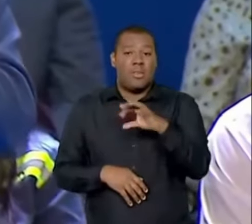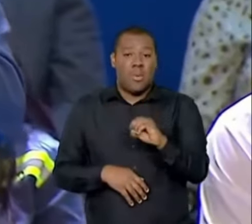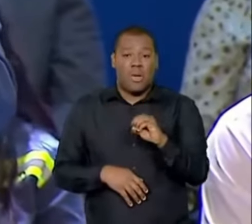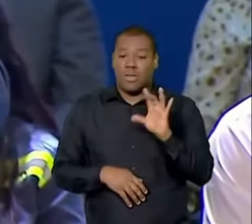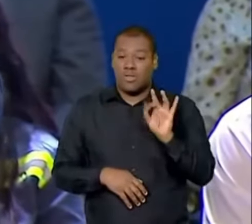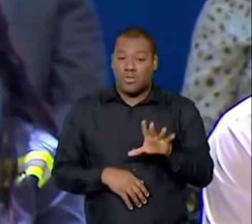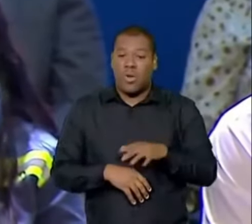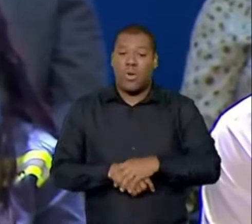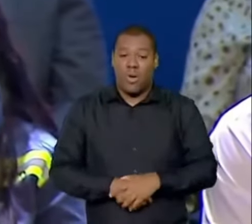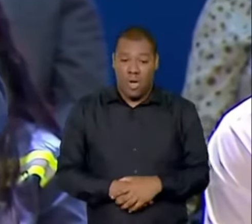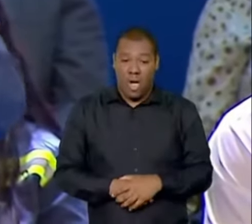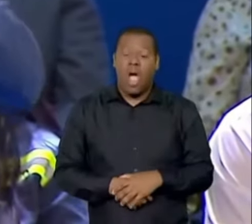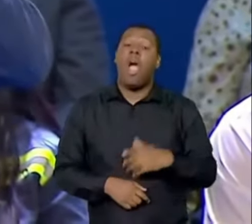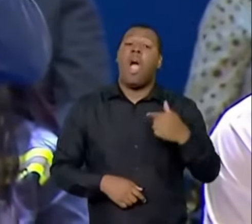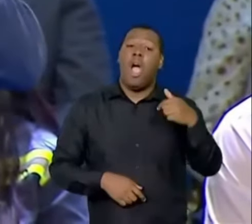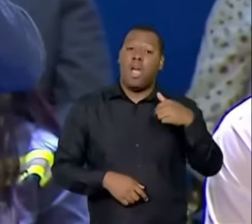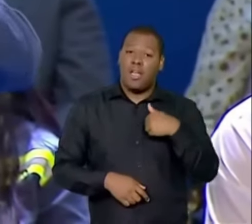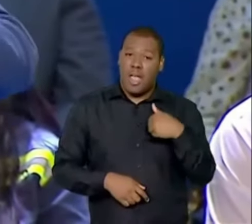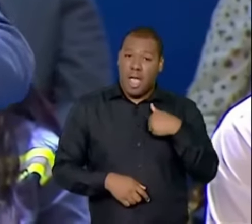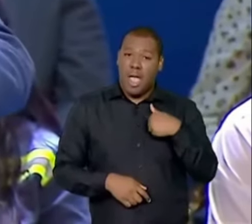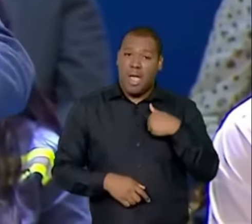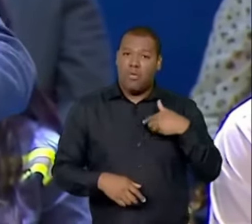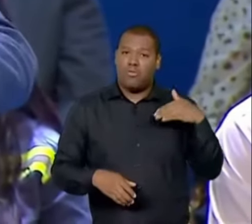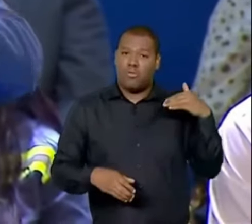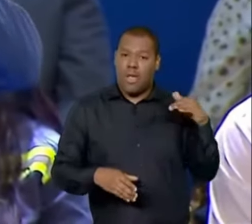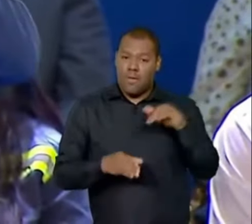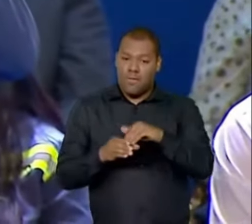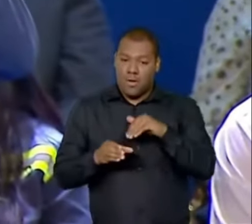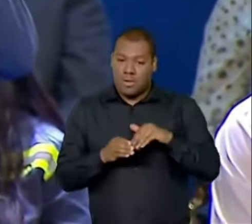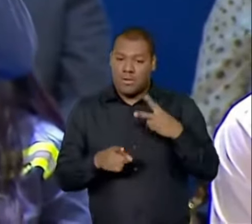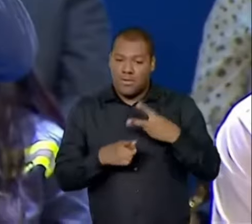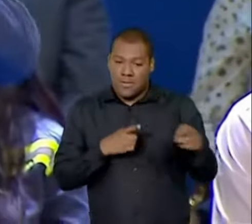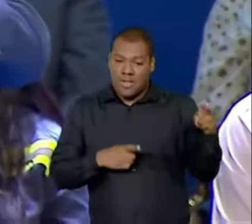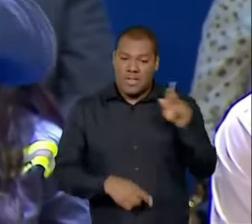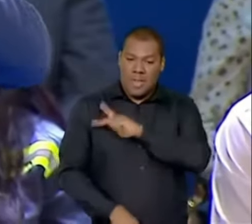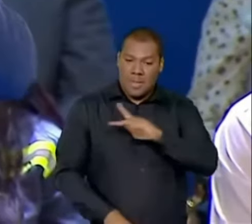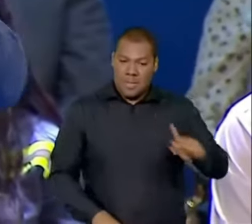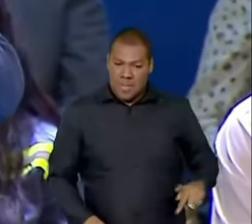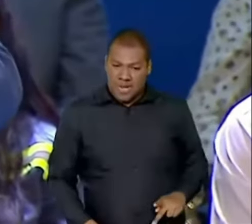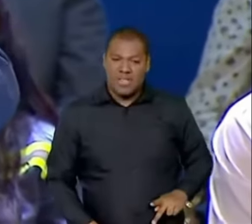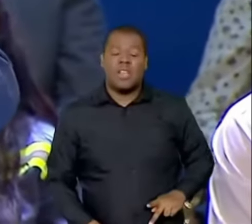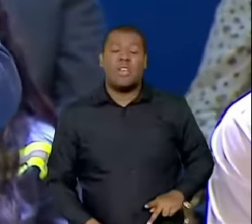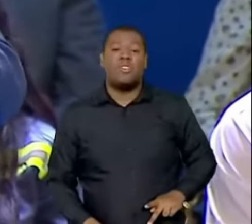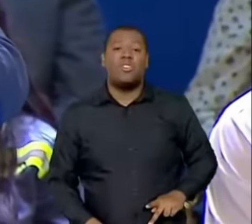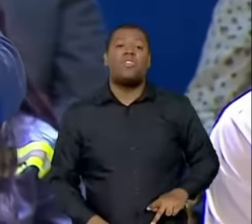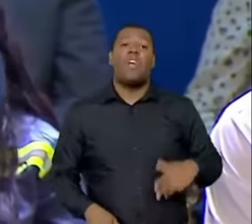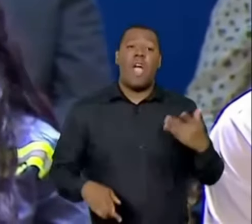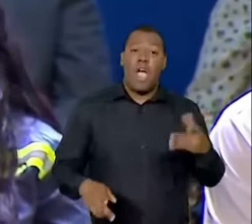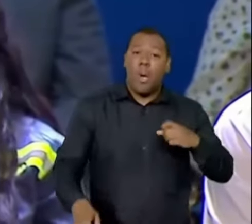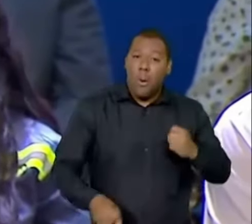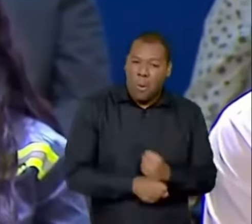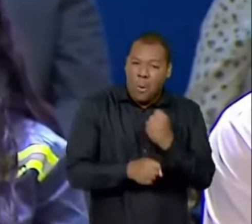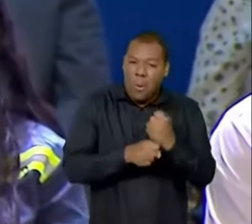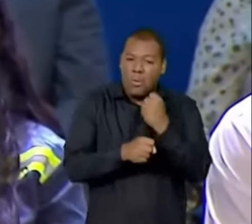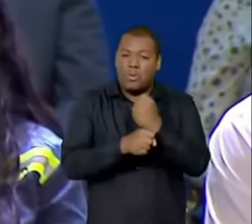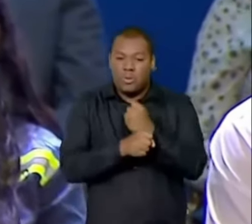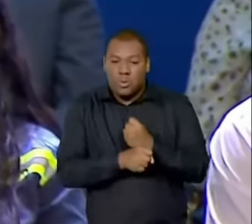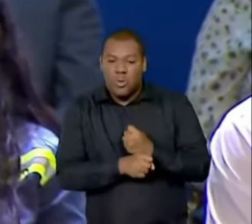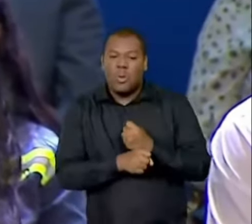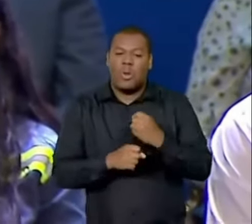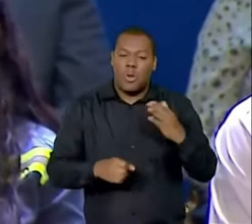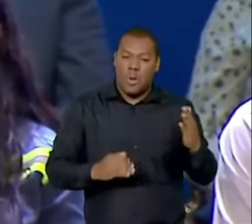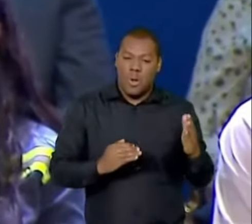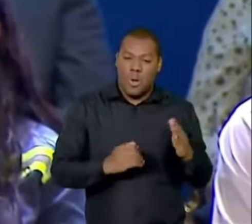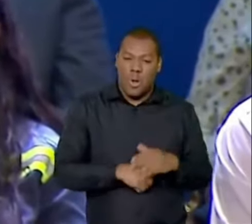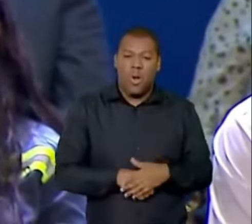inauguramos 682 e com mais 100 de ontem passa para 782. E eu prometi ontem,